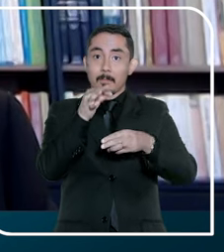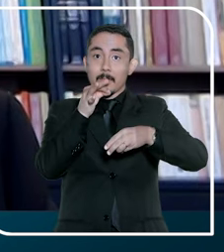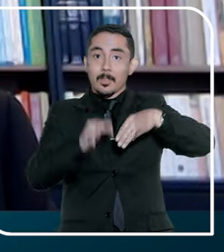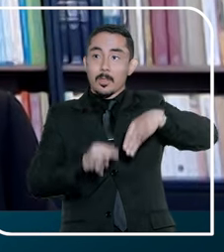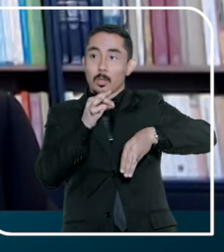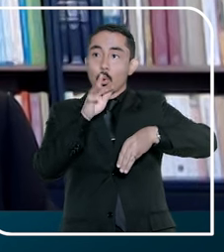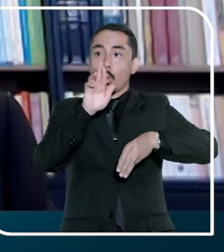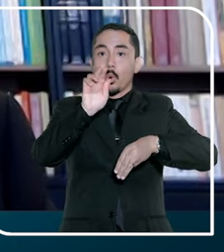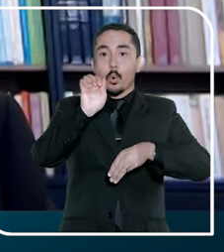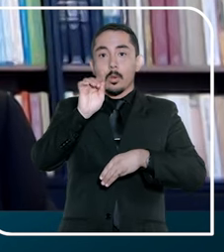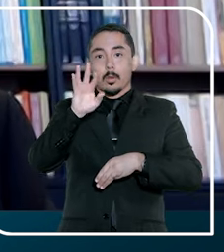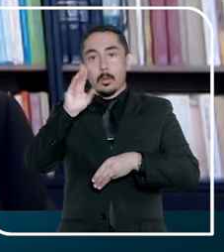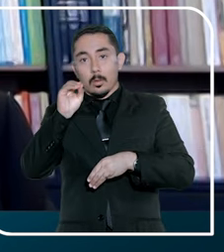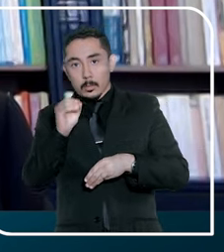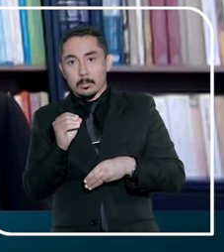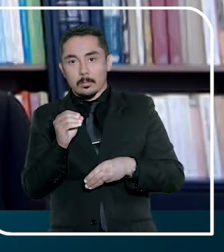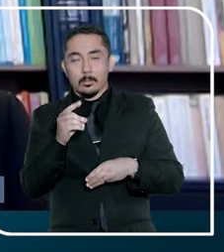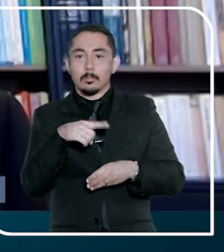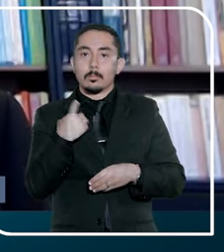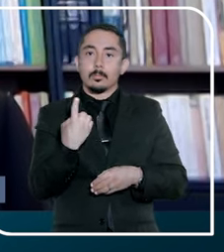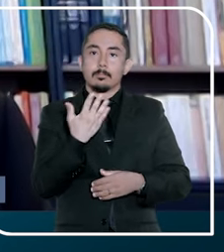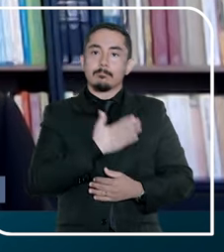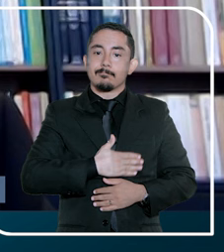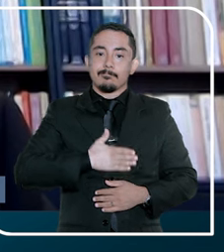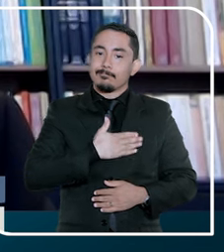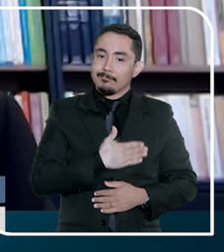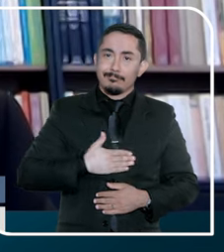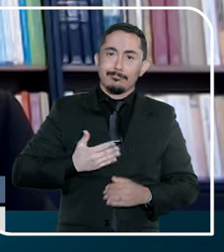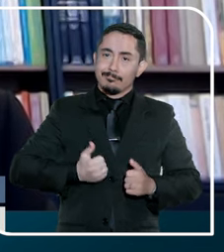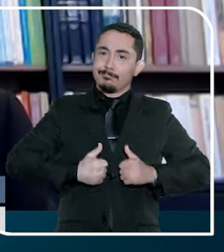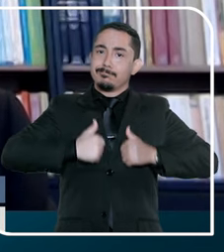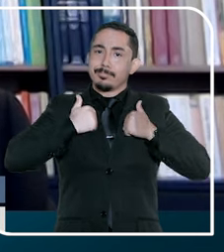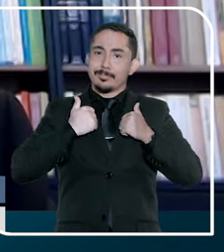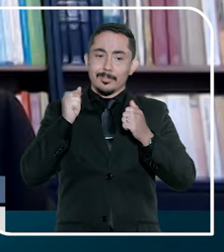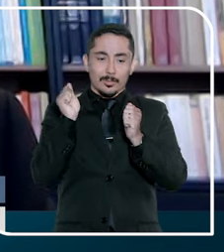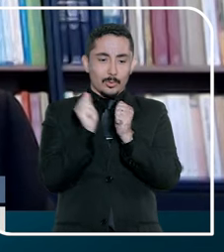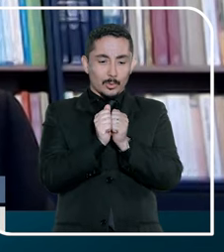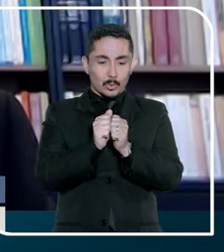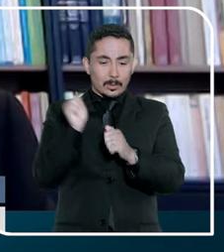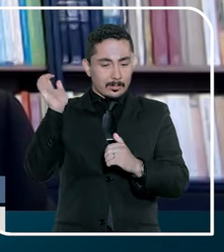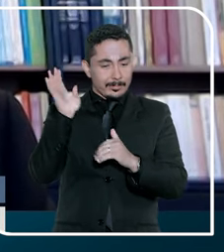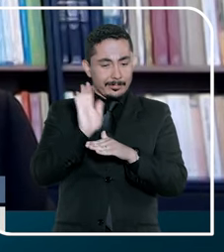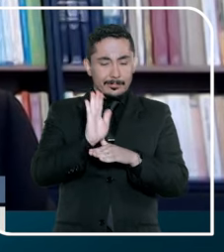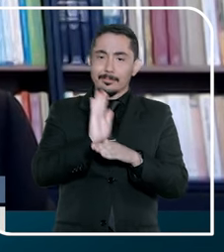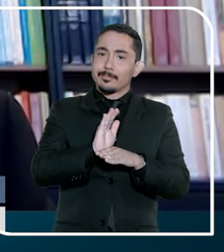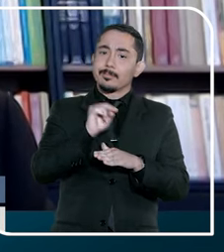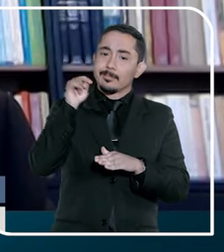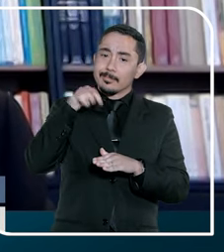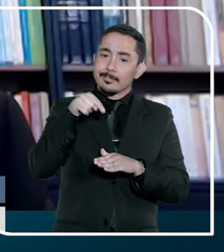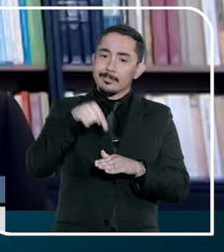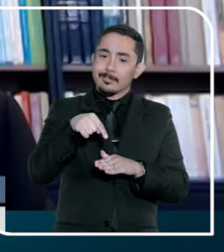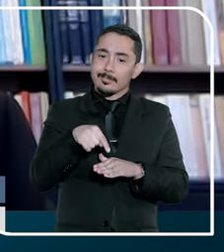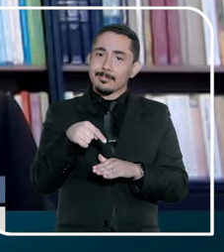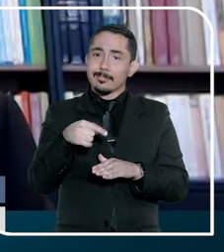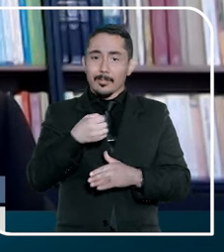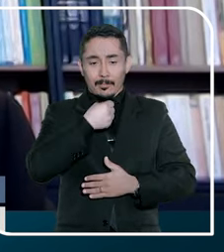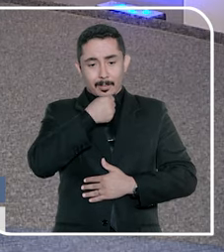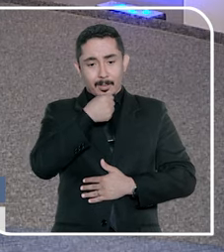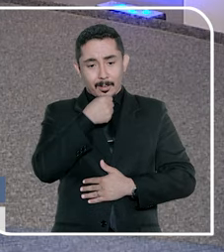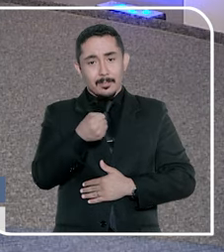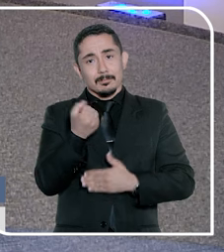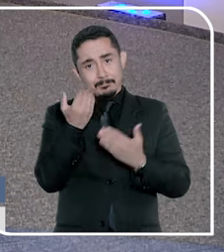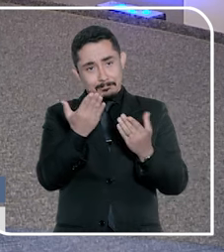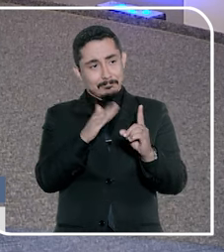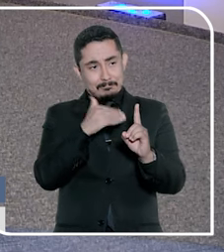é um prazer e uma honra el revê-lo E participar desse desse desse dessa entrevista com vossa